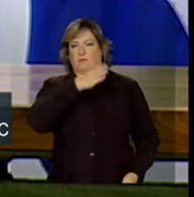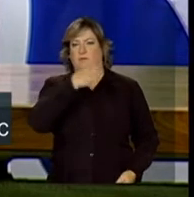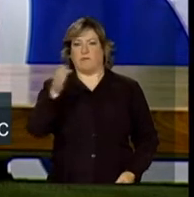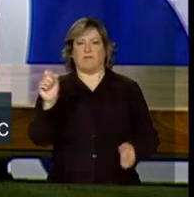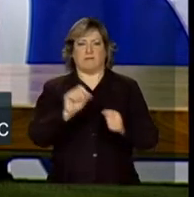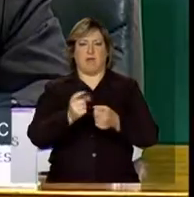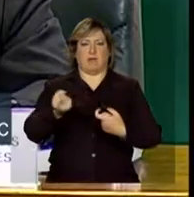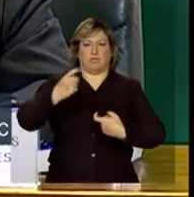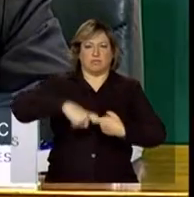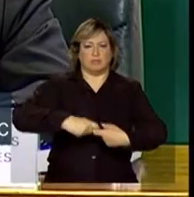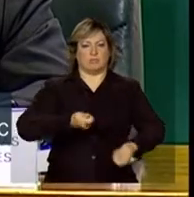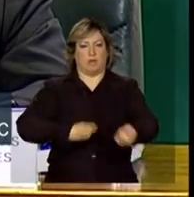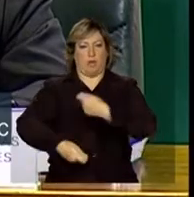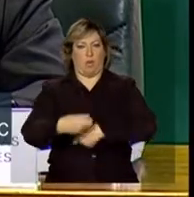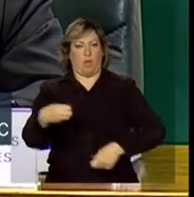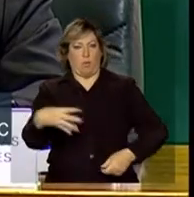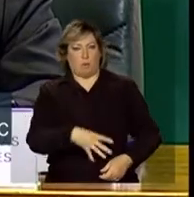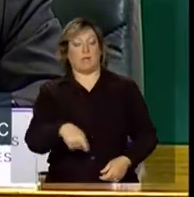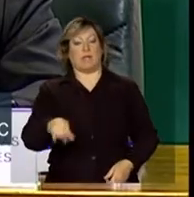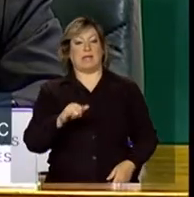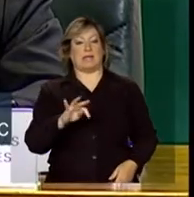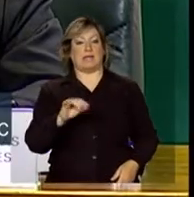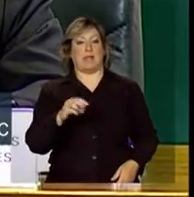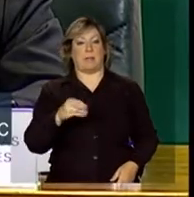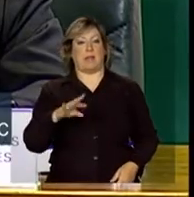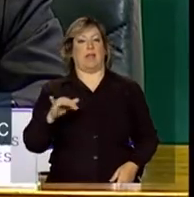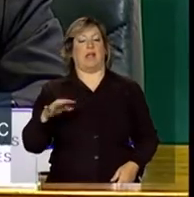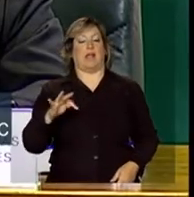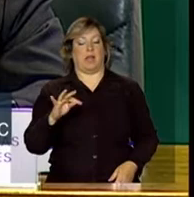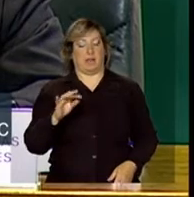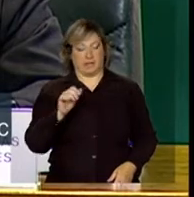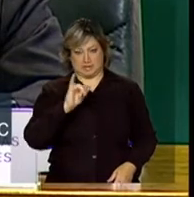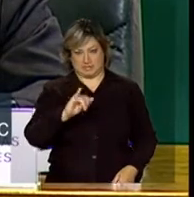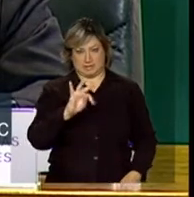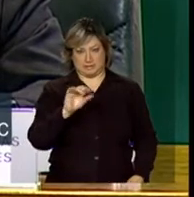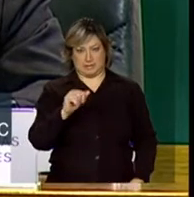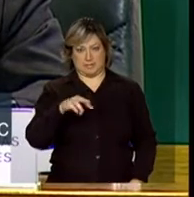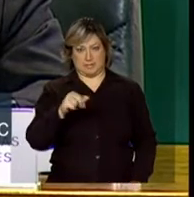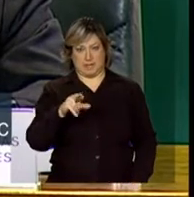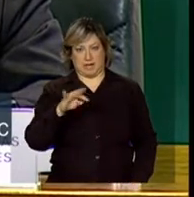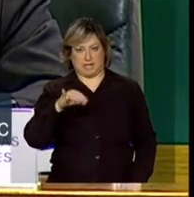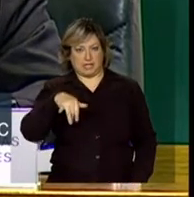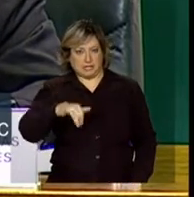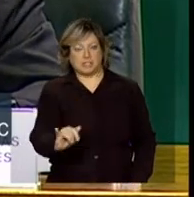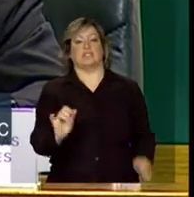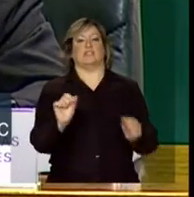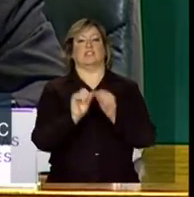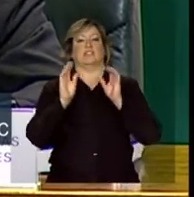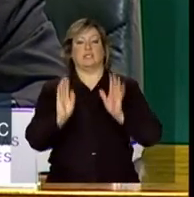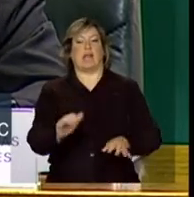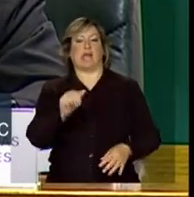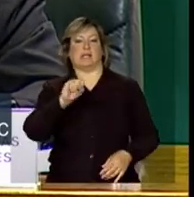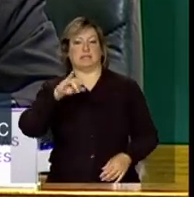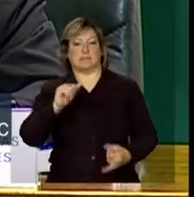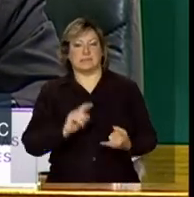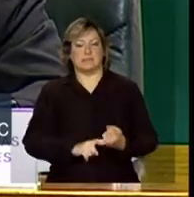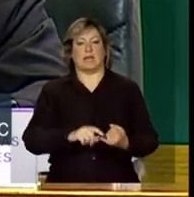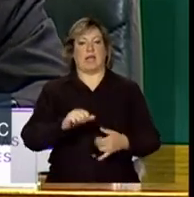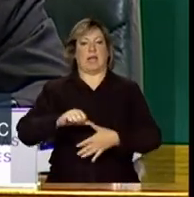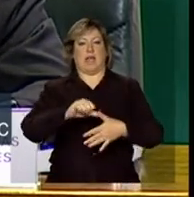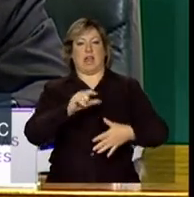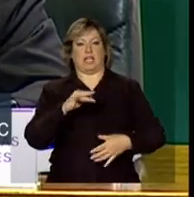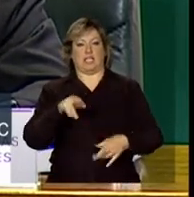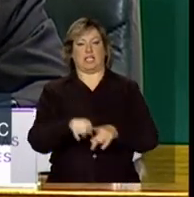mercados o Itamarati garantiu a participação Brasileira em um total de 60 feiras exposições na Ásia na América Latina